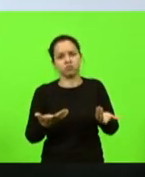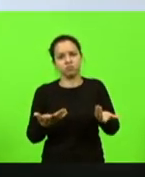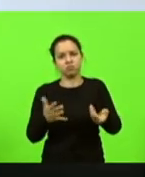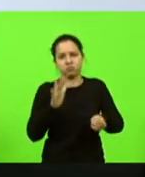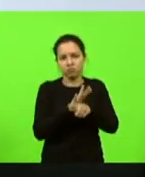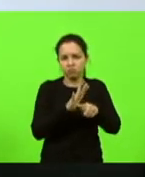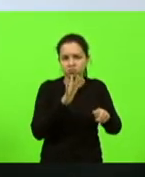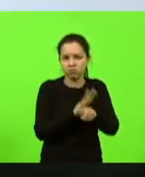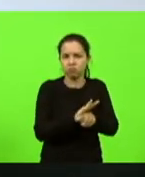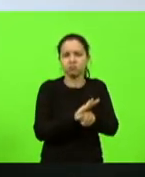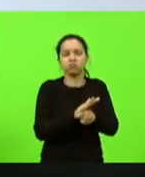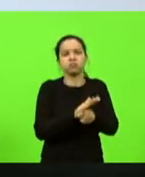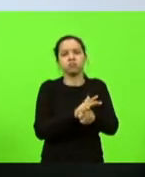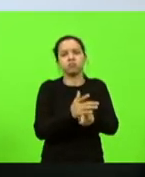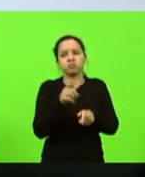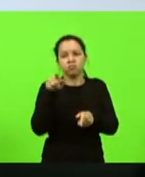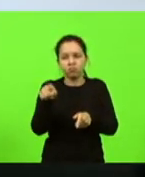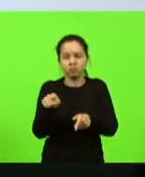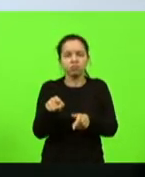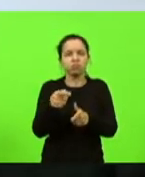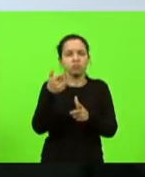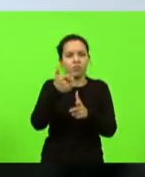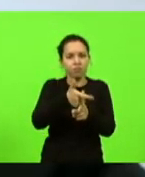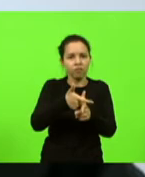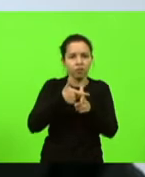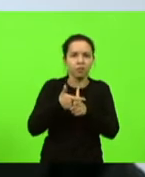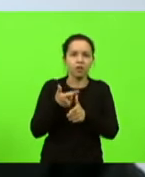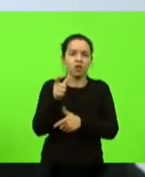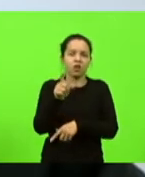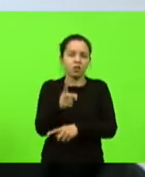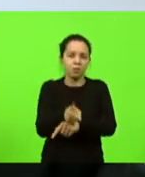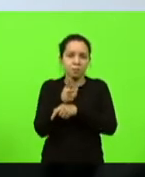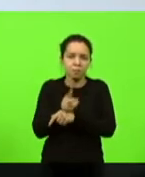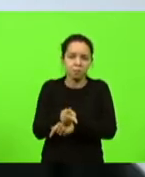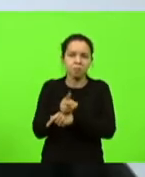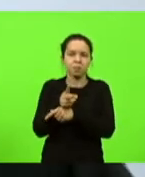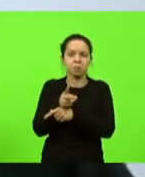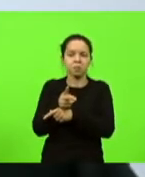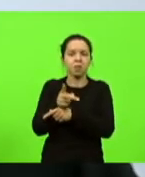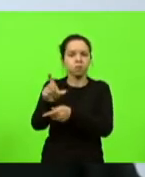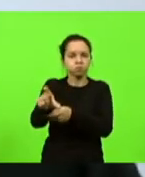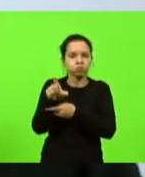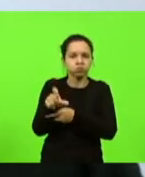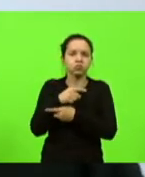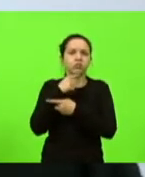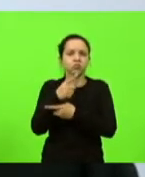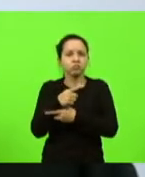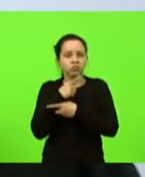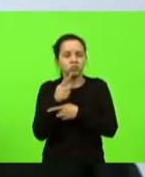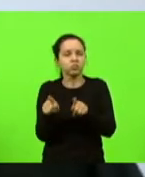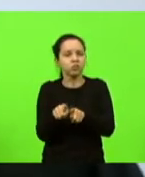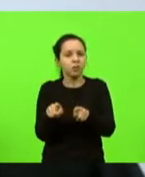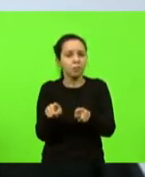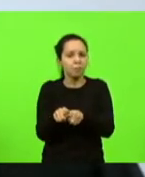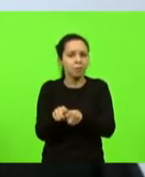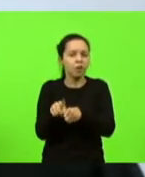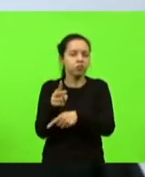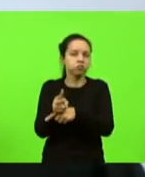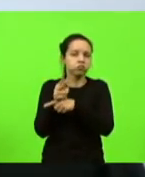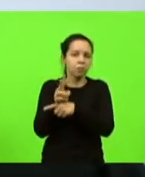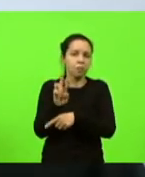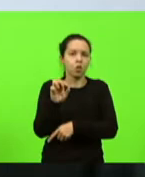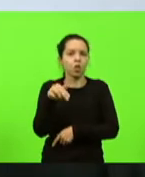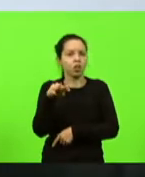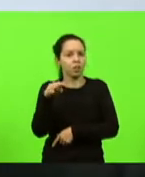por nós no Badesc, no BRDE, que não conseguiu pegar o financiamento do Pronamp, tem muita gente